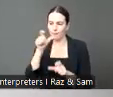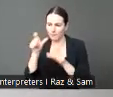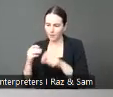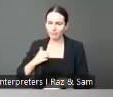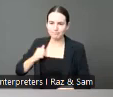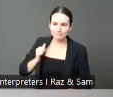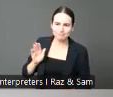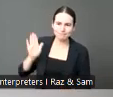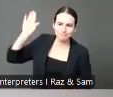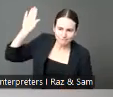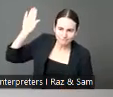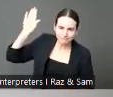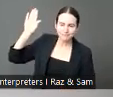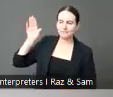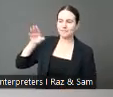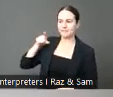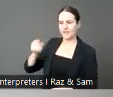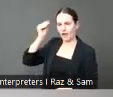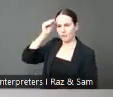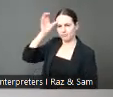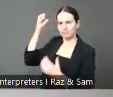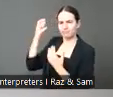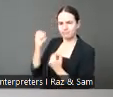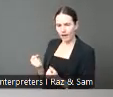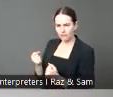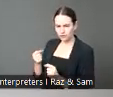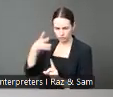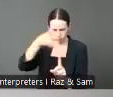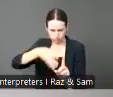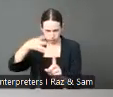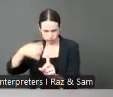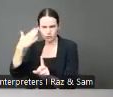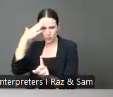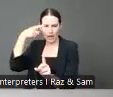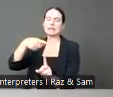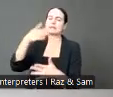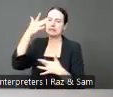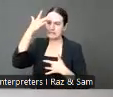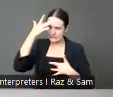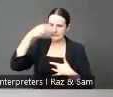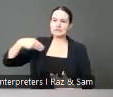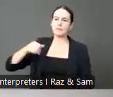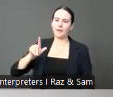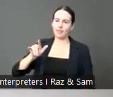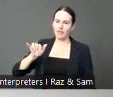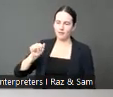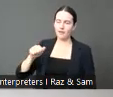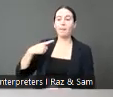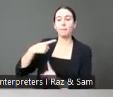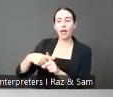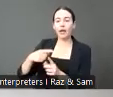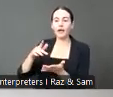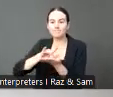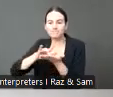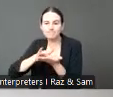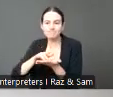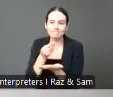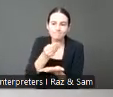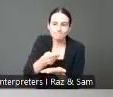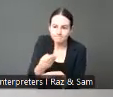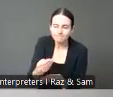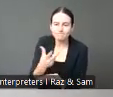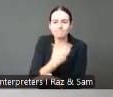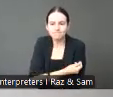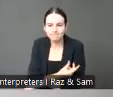têm a capacidade de diagnóstico e de entrega do tratamento, com o sistema de acompanhamento, logicamente